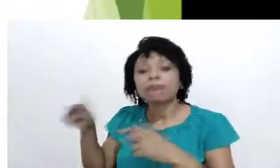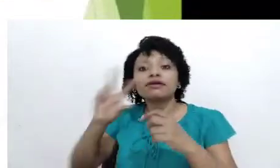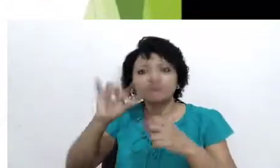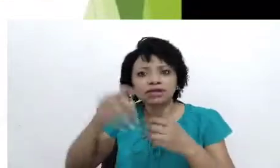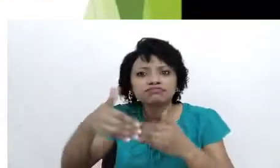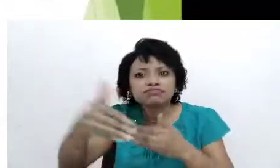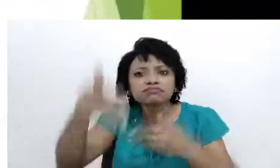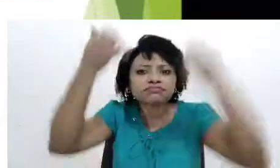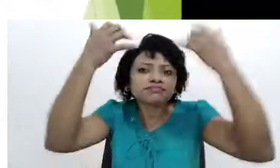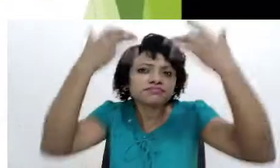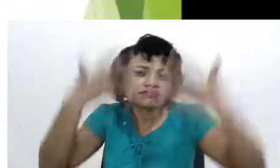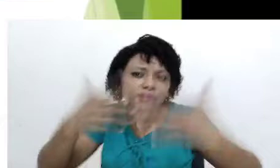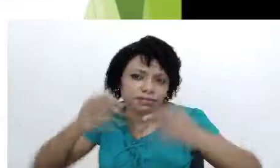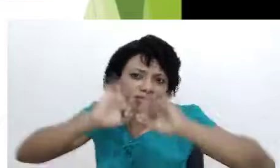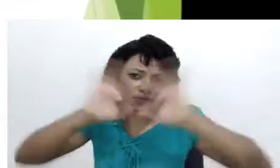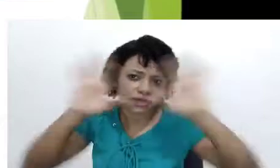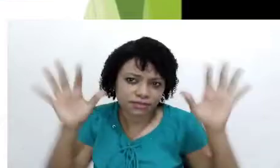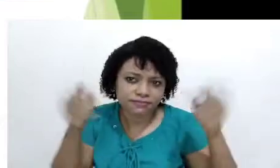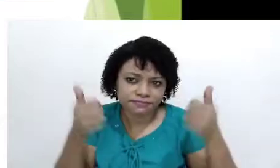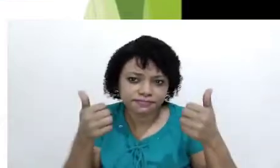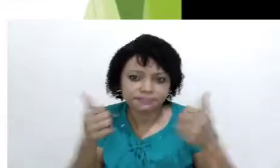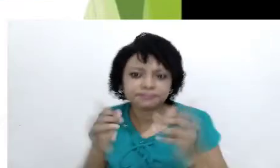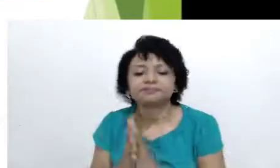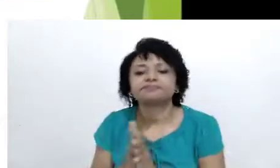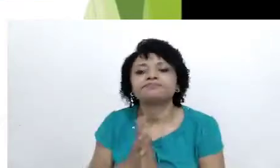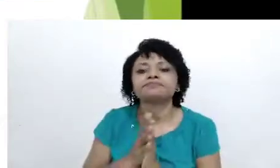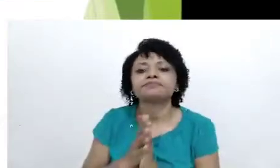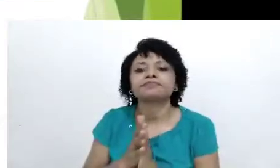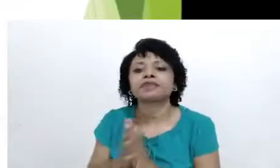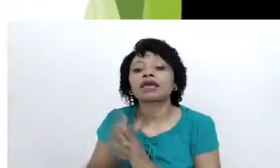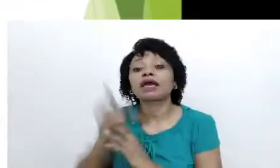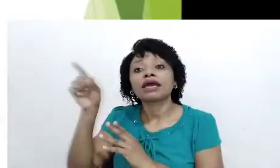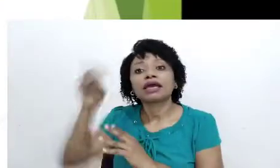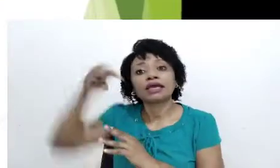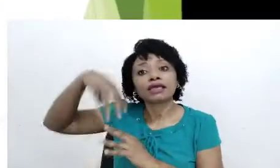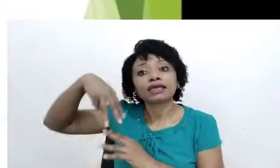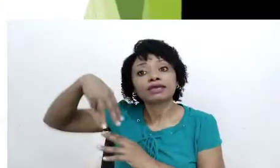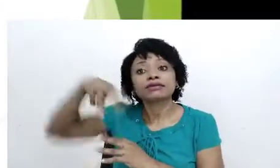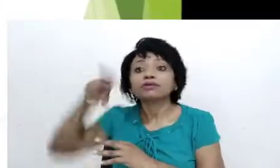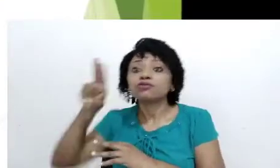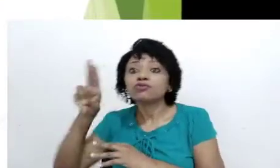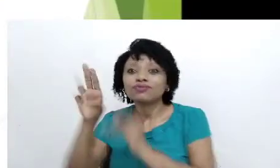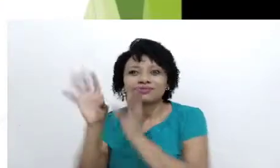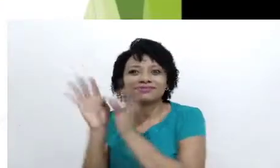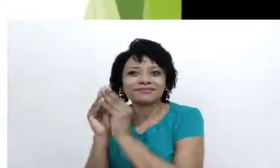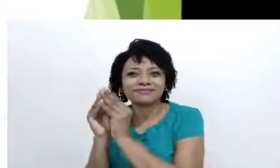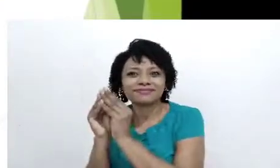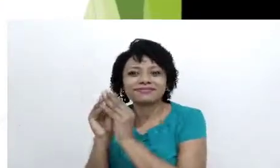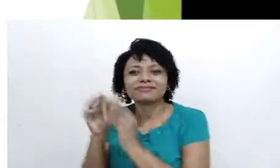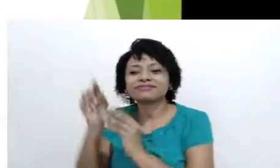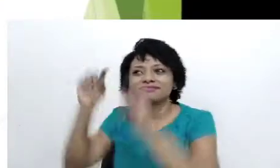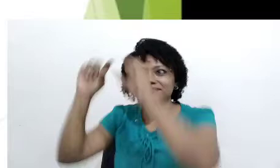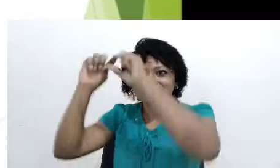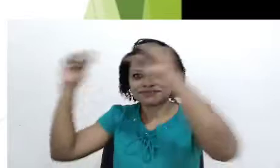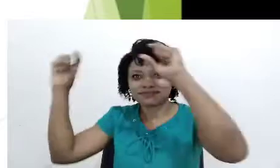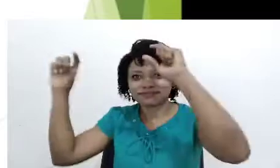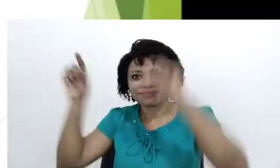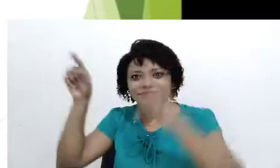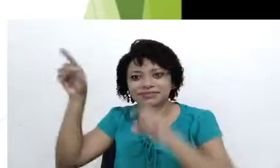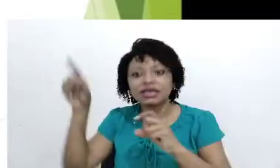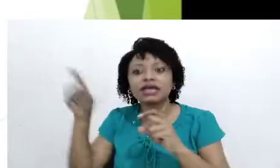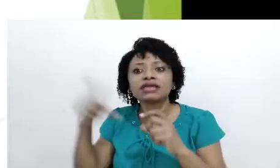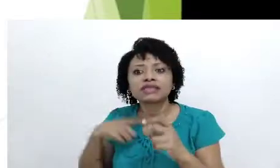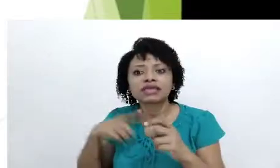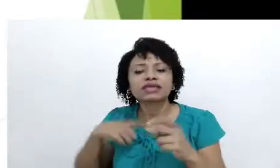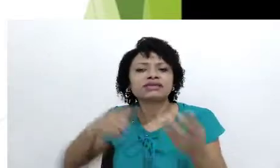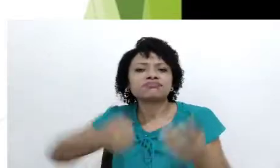esses dois movimentos e falar um pouco sobre vetores, certo? No movimento uniforme, a